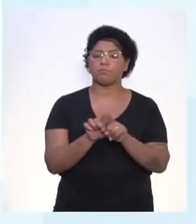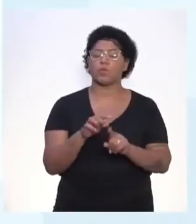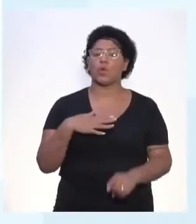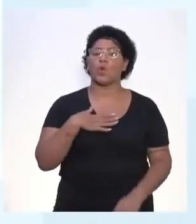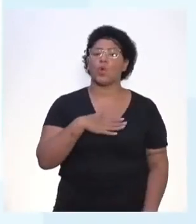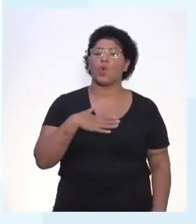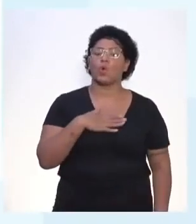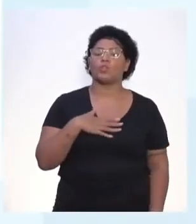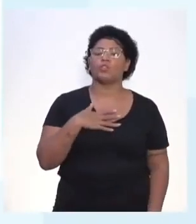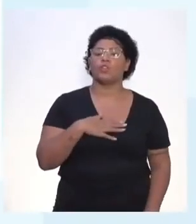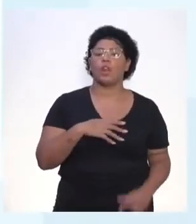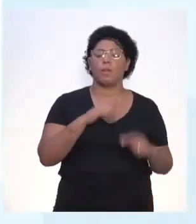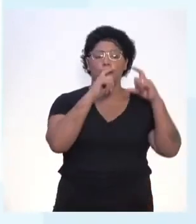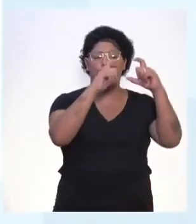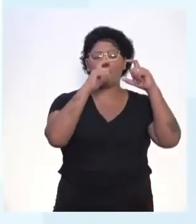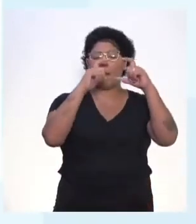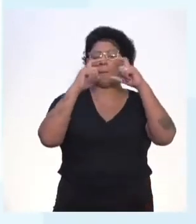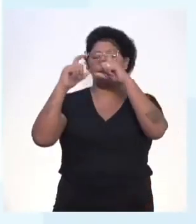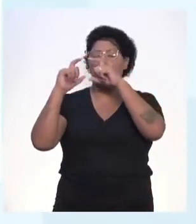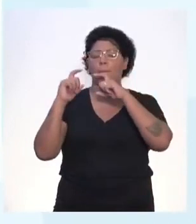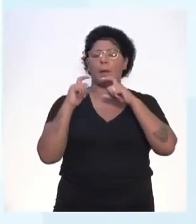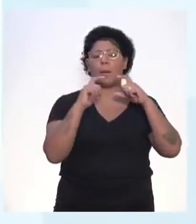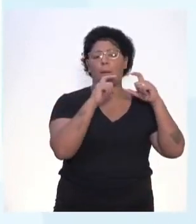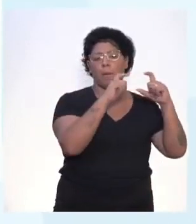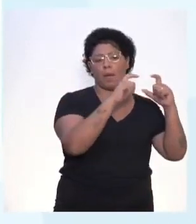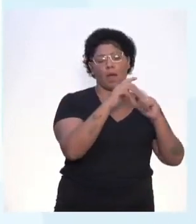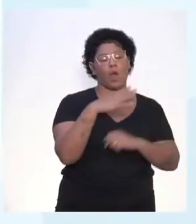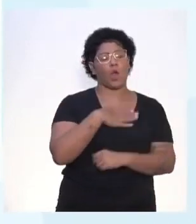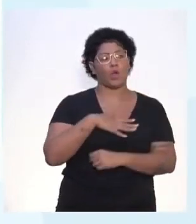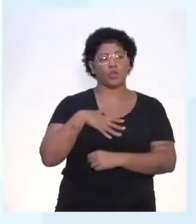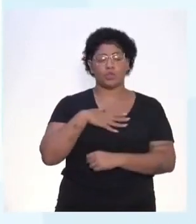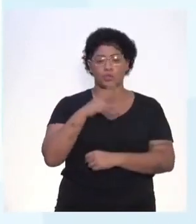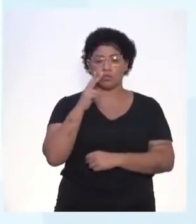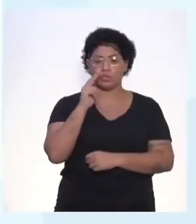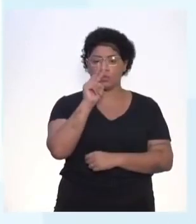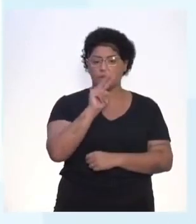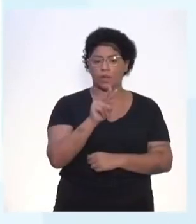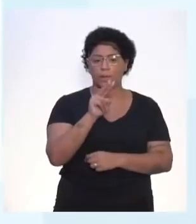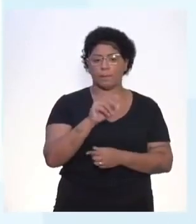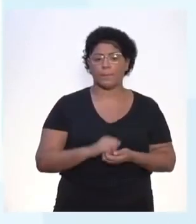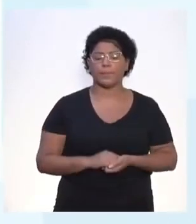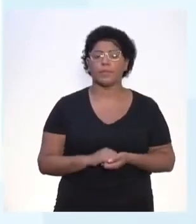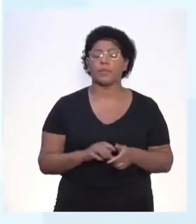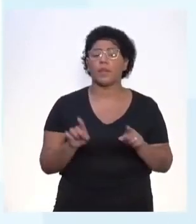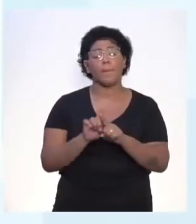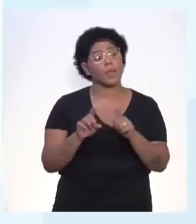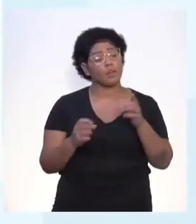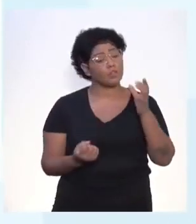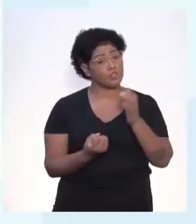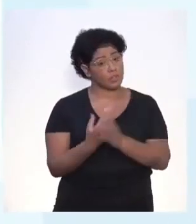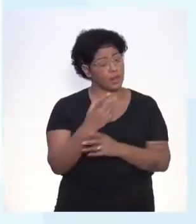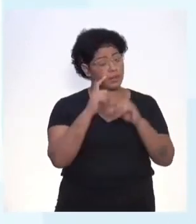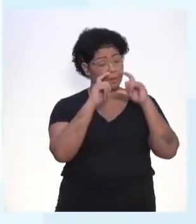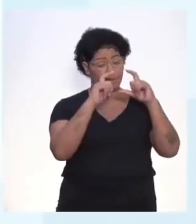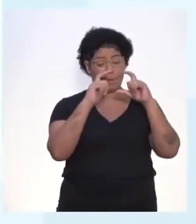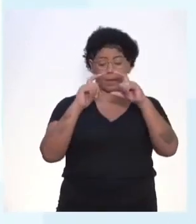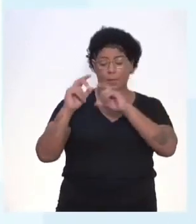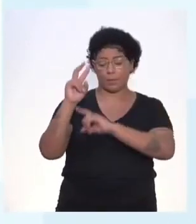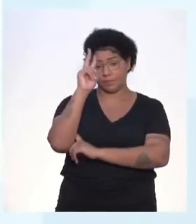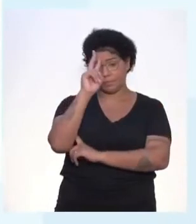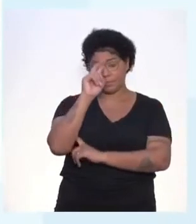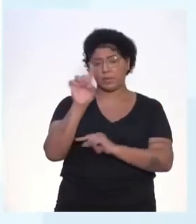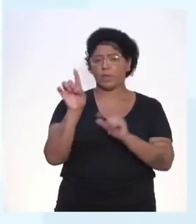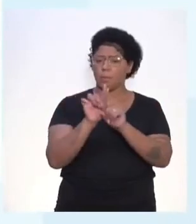de ler quadrinhos e mangás e criar minhas próprias HQs, ou seja, história em quadrinhos. Gosto de viajar e fazer